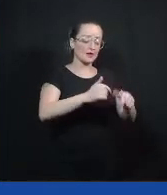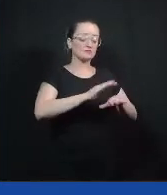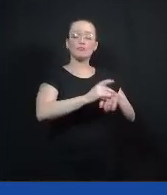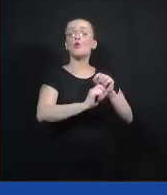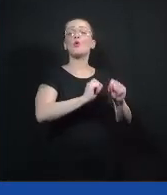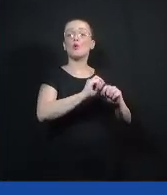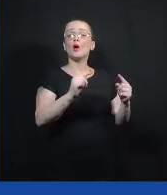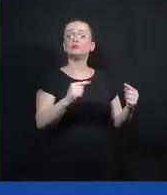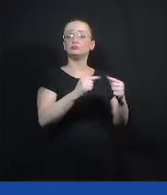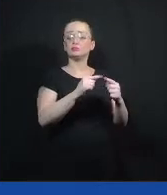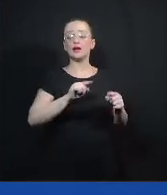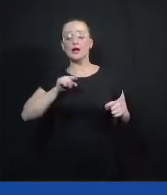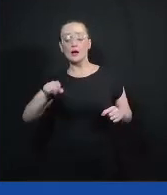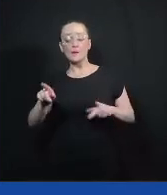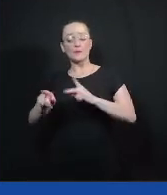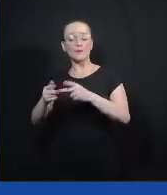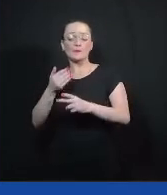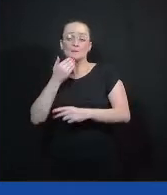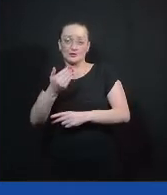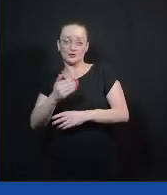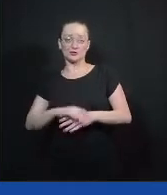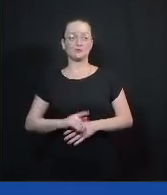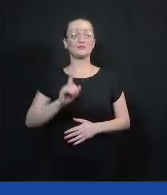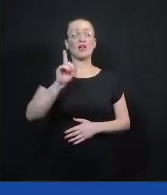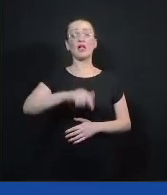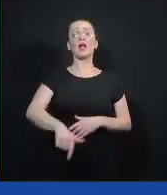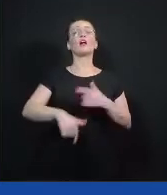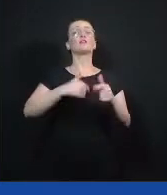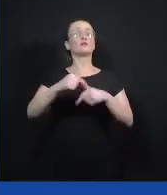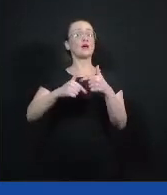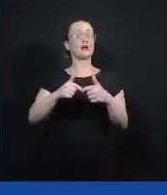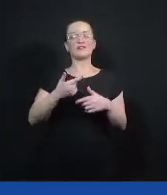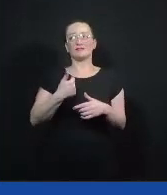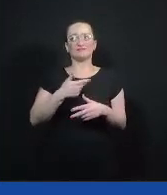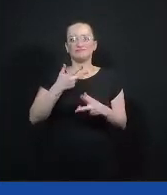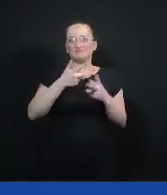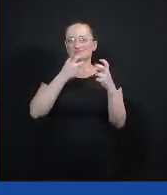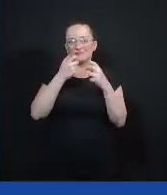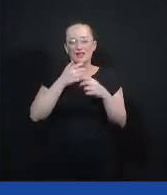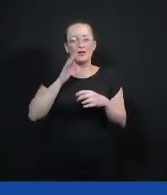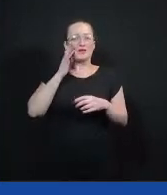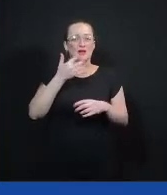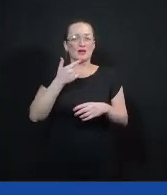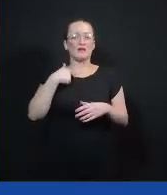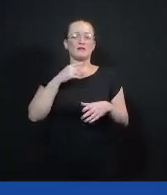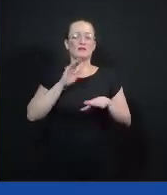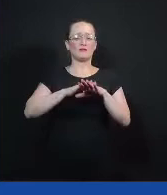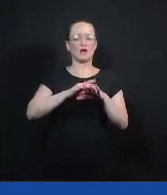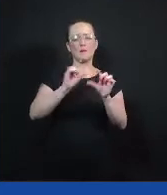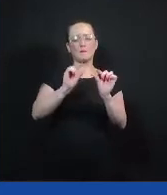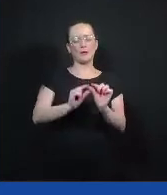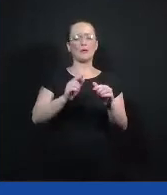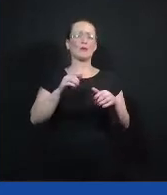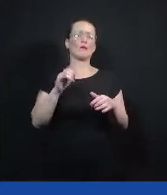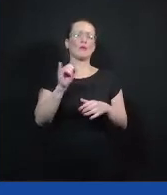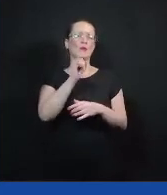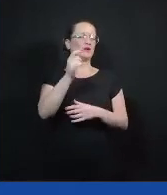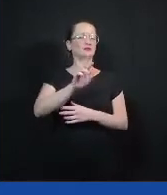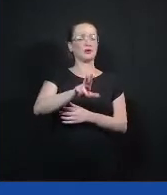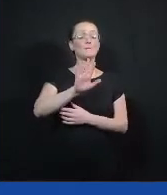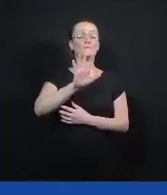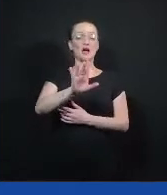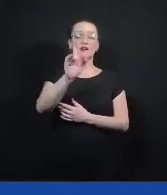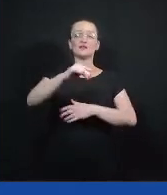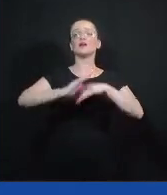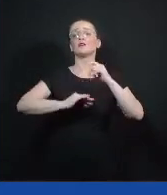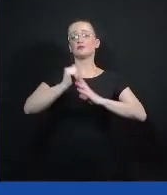tipo de atuação que às vezes é desqualificada, né? É vista como pouco importante, mas que é uma